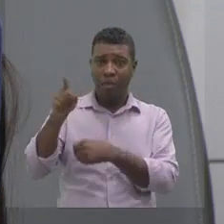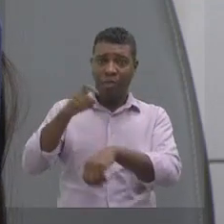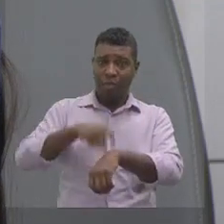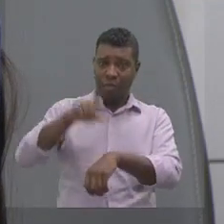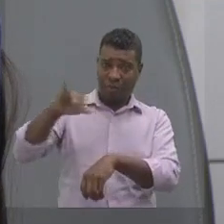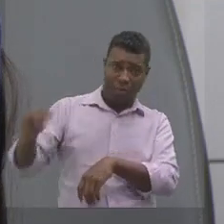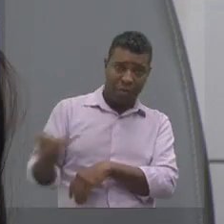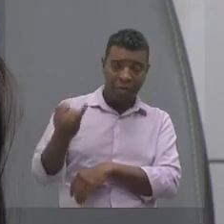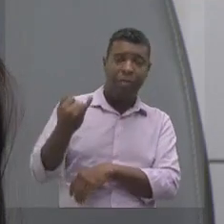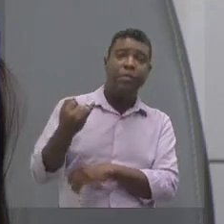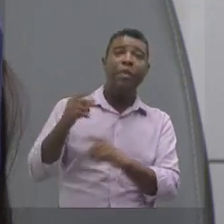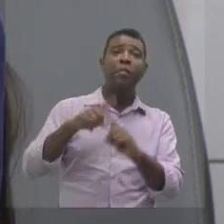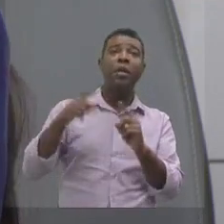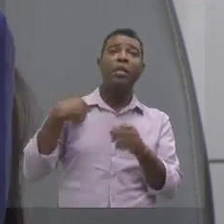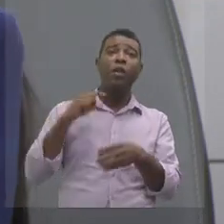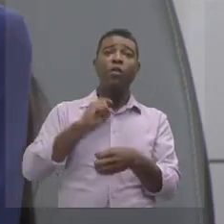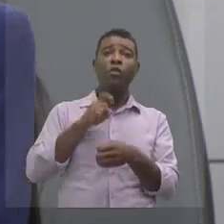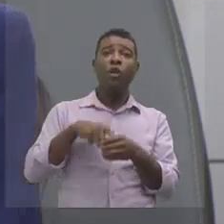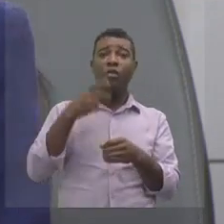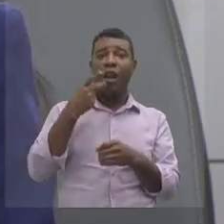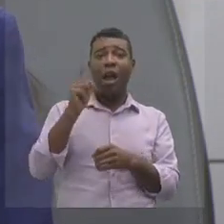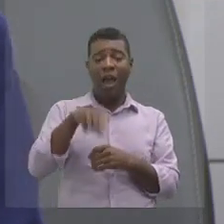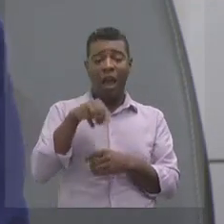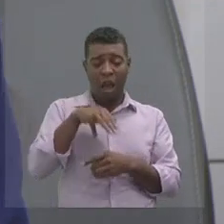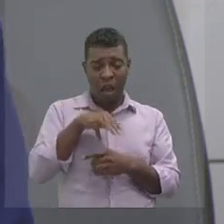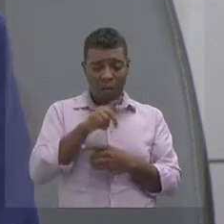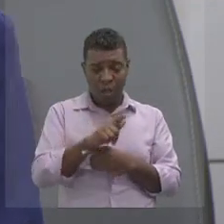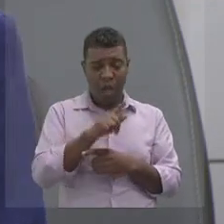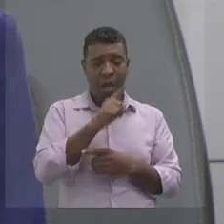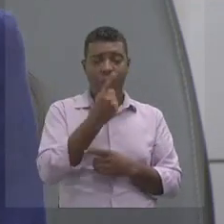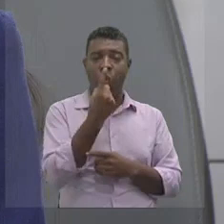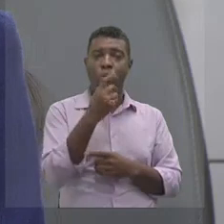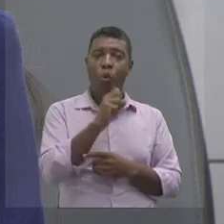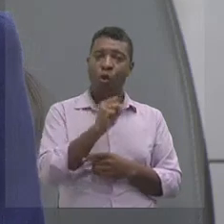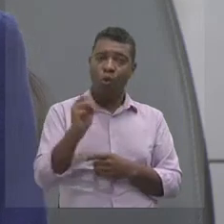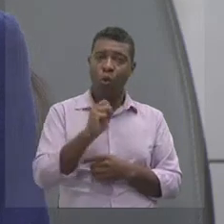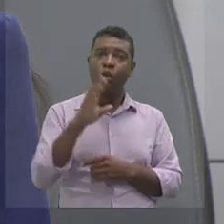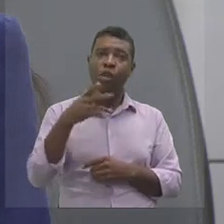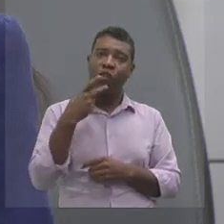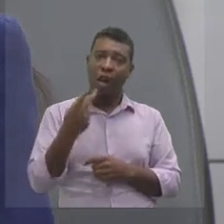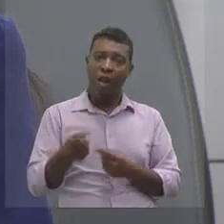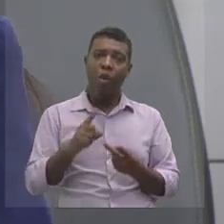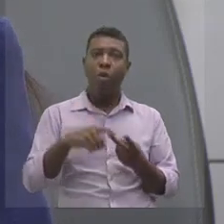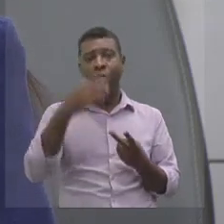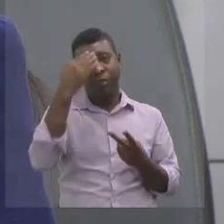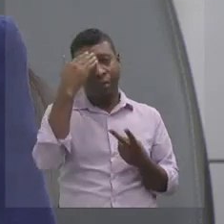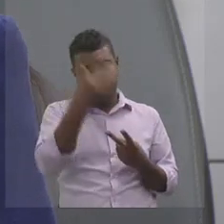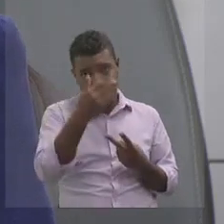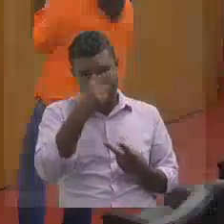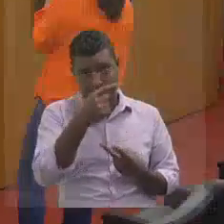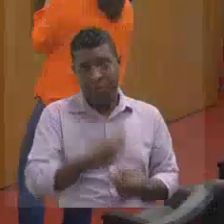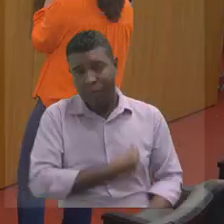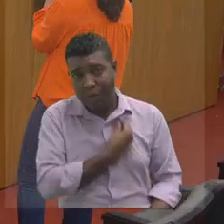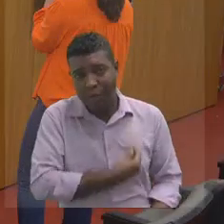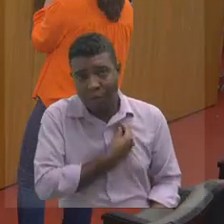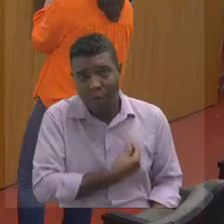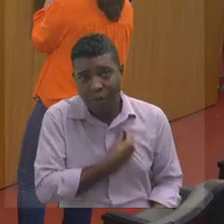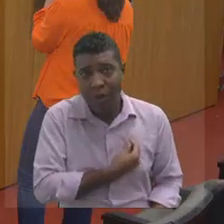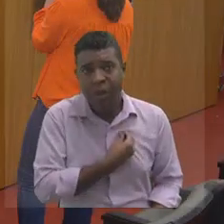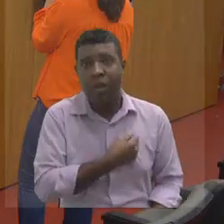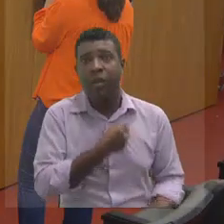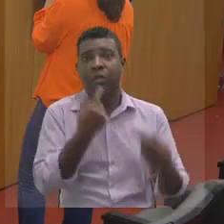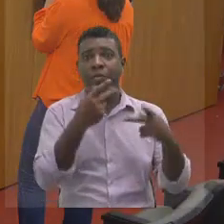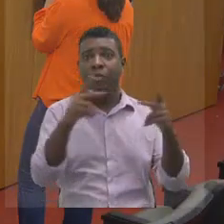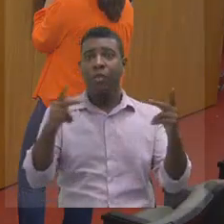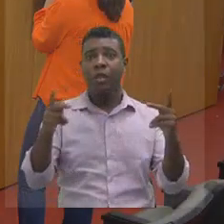eu volto a dizer das nossas MG a mg-188 aqui foi falada agradeço a tristeza dos Senhores